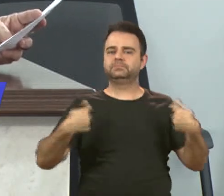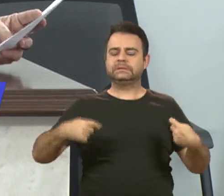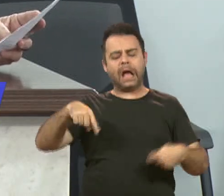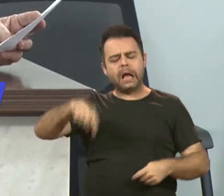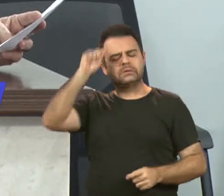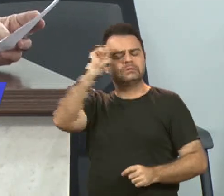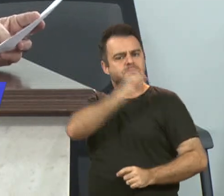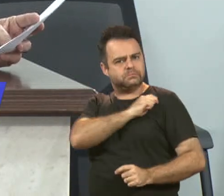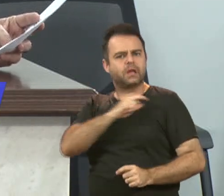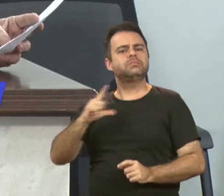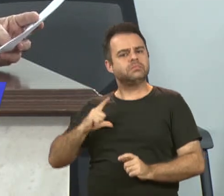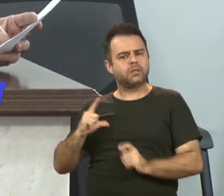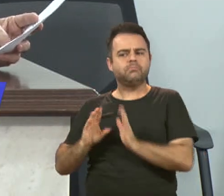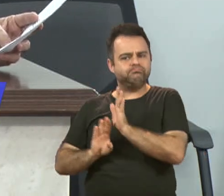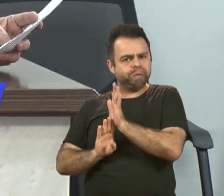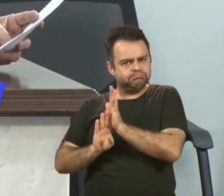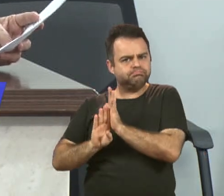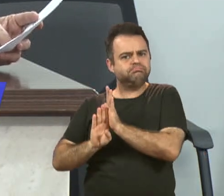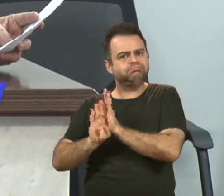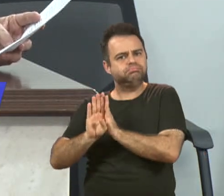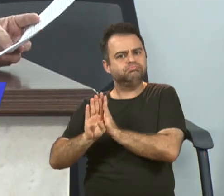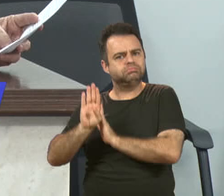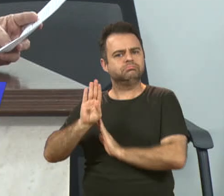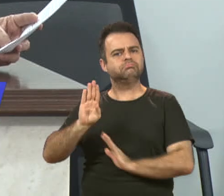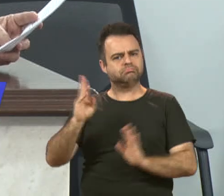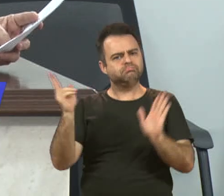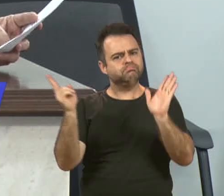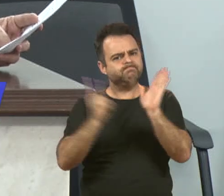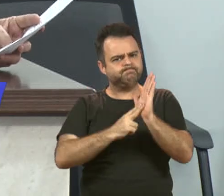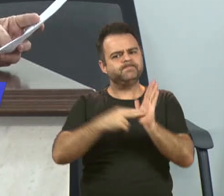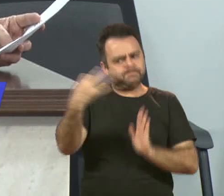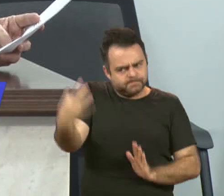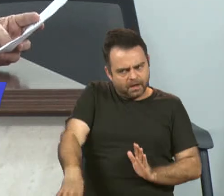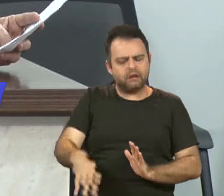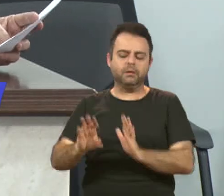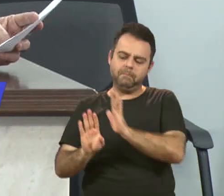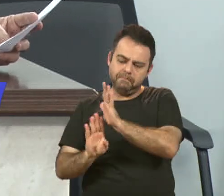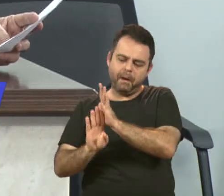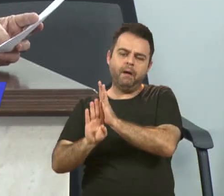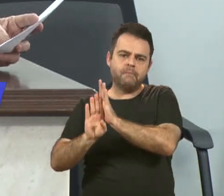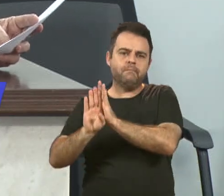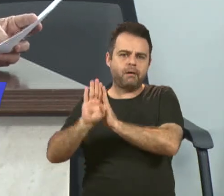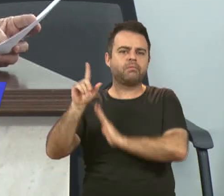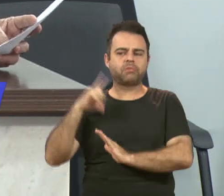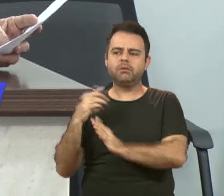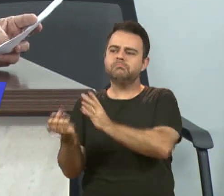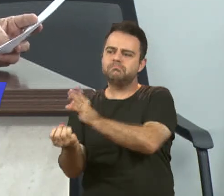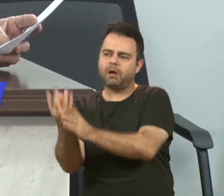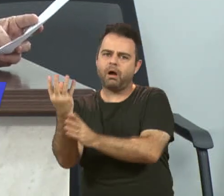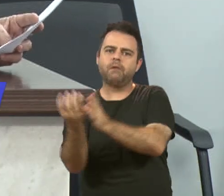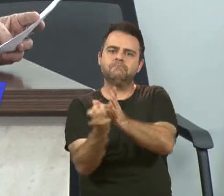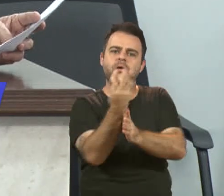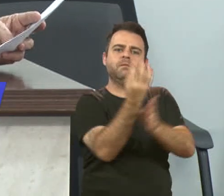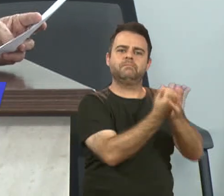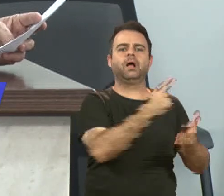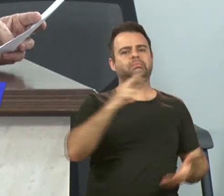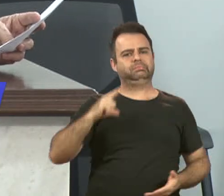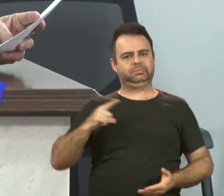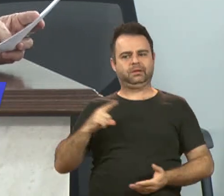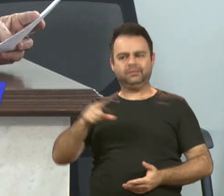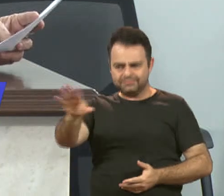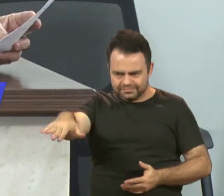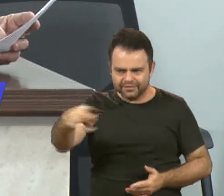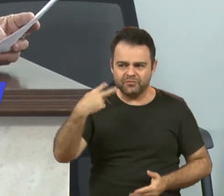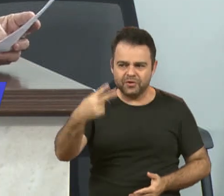Eu reconheço, avançamos sim. Implantamos esses serviços aqui, né, Pedro Roberto? Quantas discussões nós